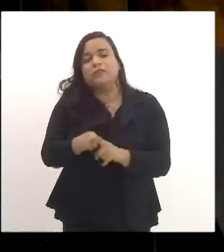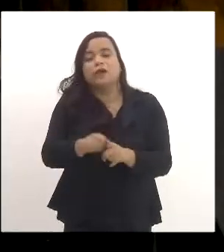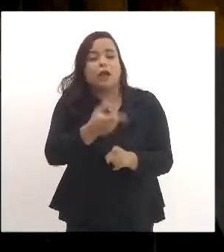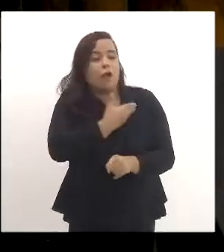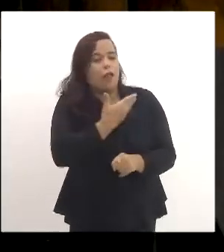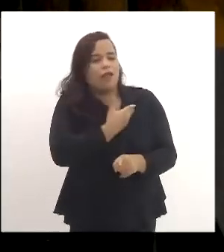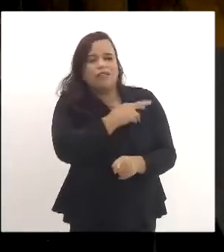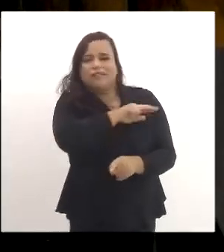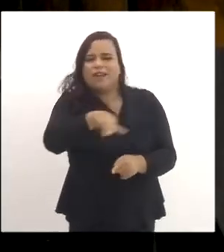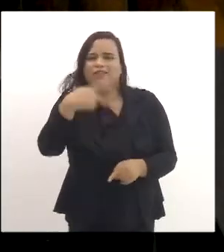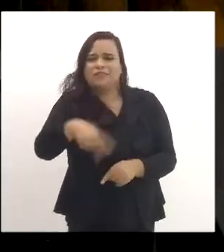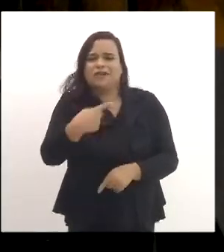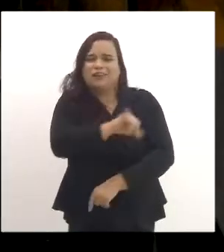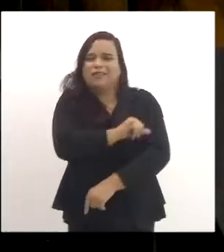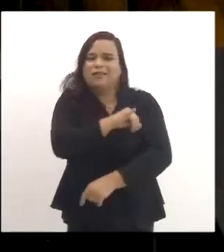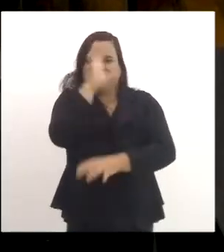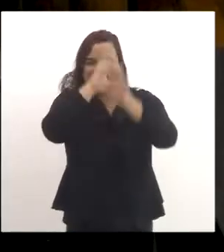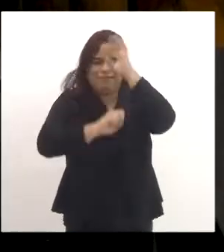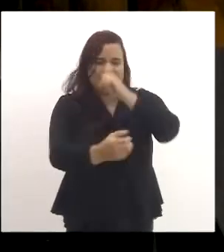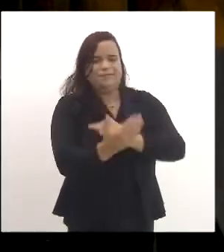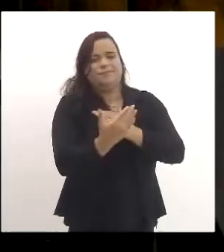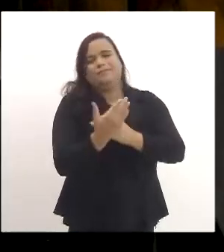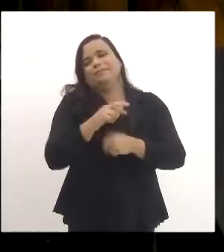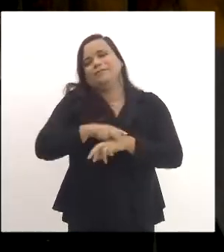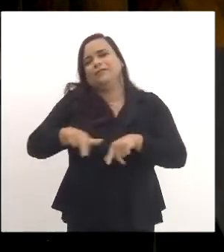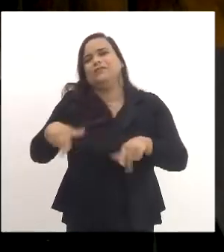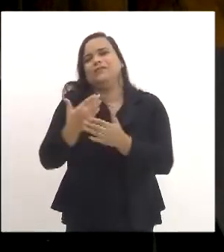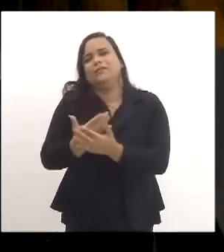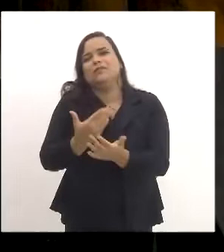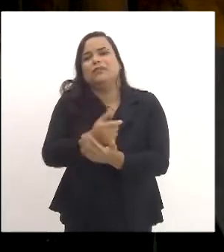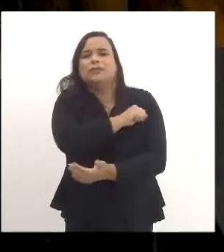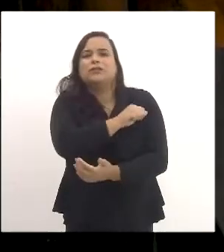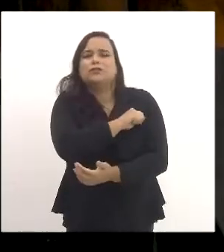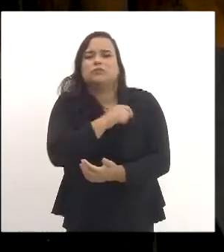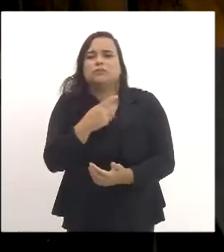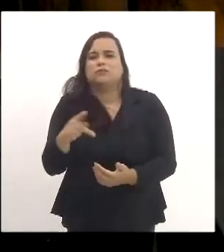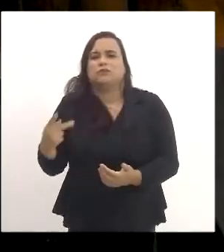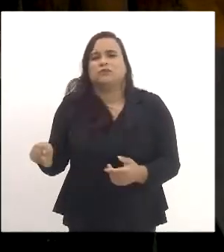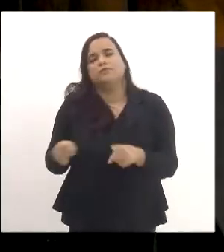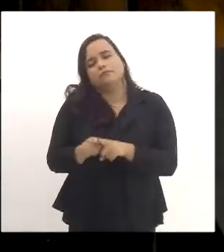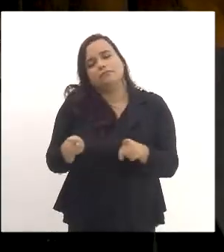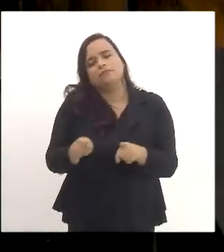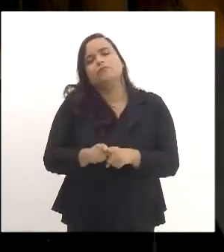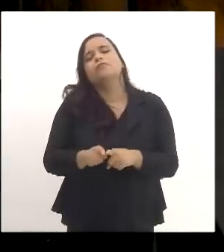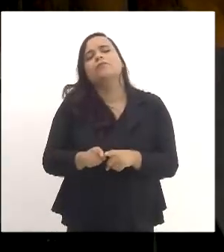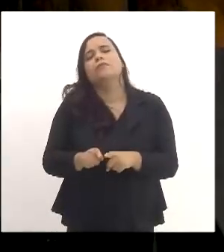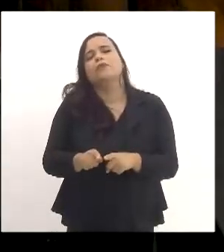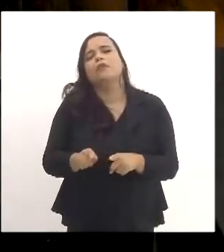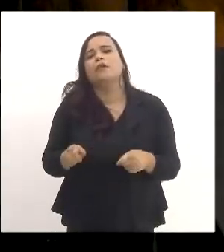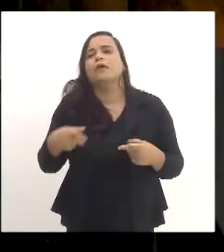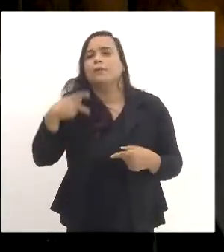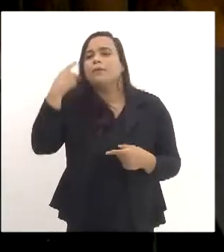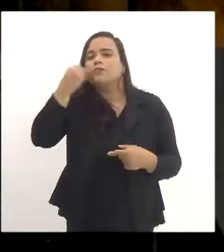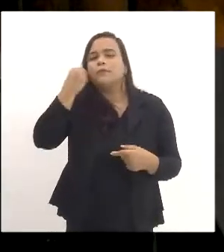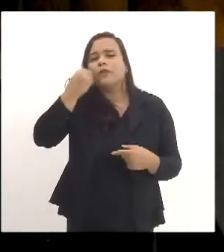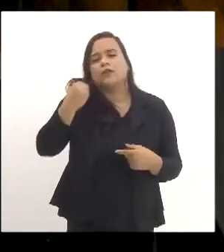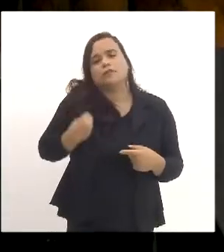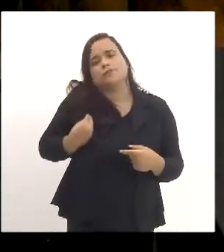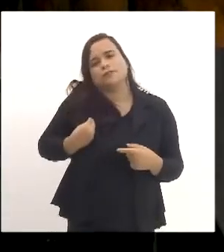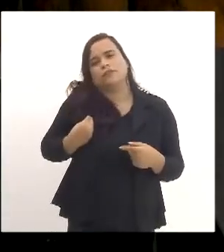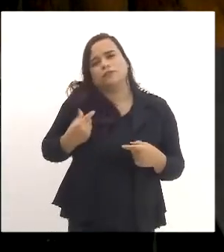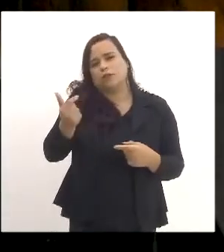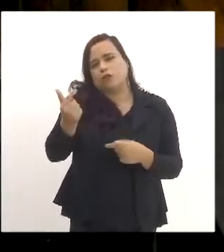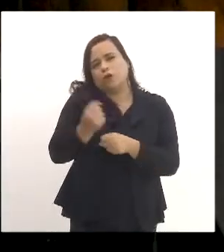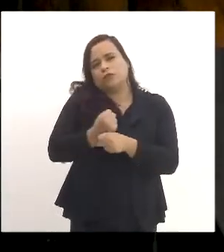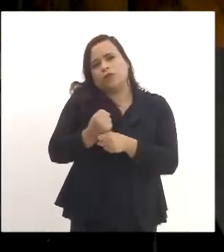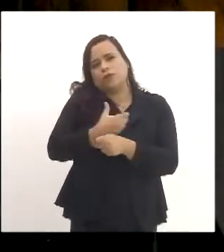Rio de Janeiro, e ainda mais com os meus estudantes e com os estudantes dos meus estudantes. Da minha experiência de mais de 12 anos